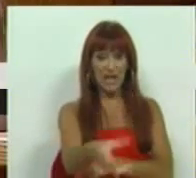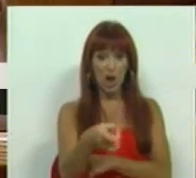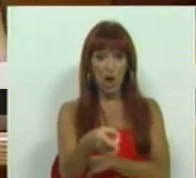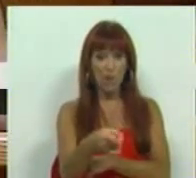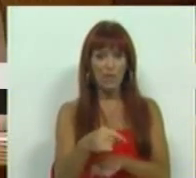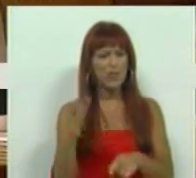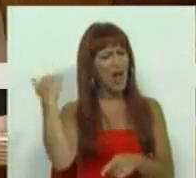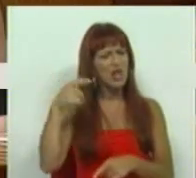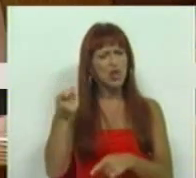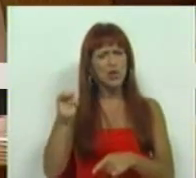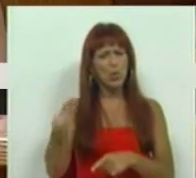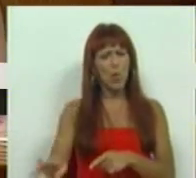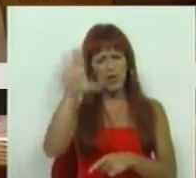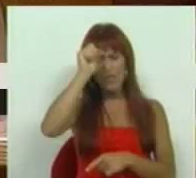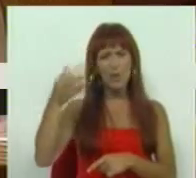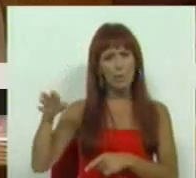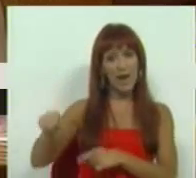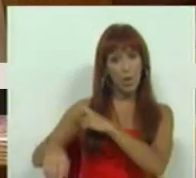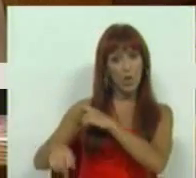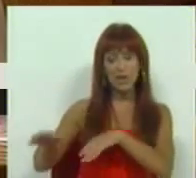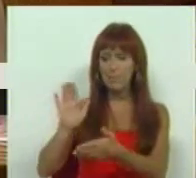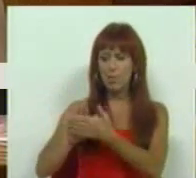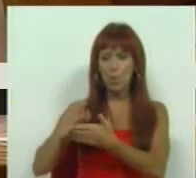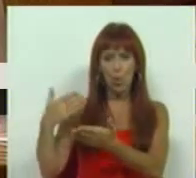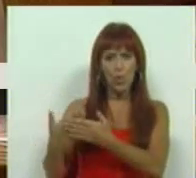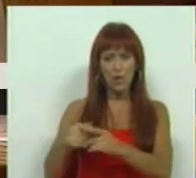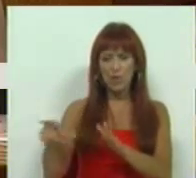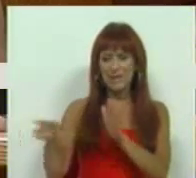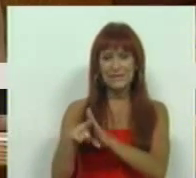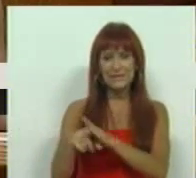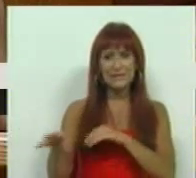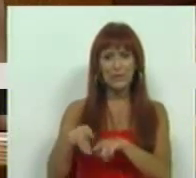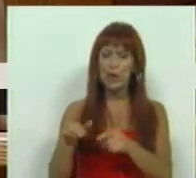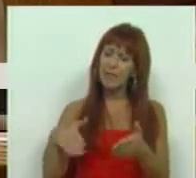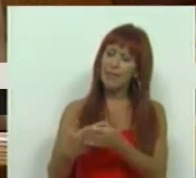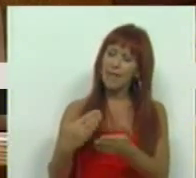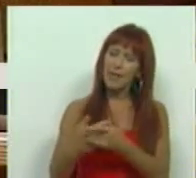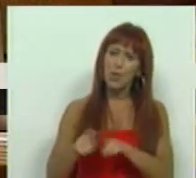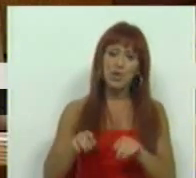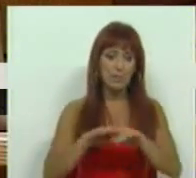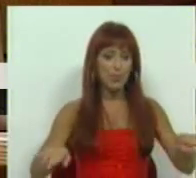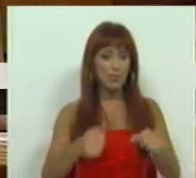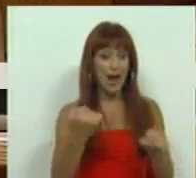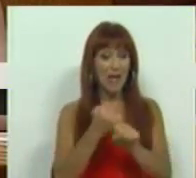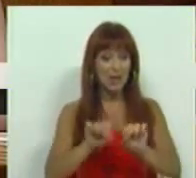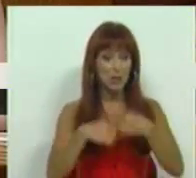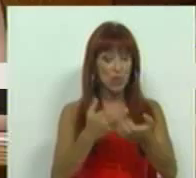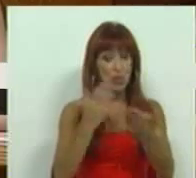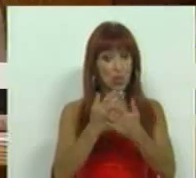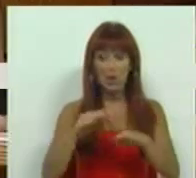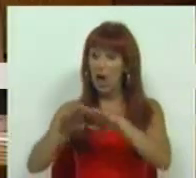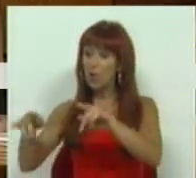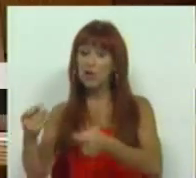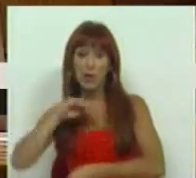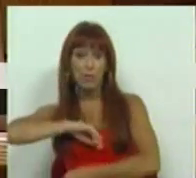2009, o então Governo do Partido Socialista fez publicar uma legislação que fazia corresponder os escalões da ação social escolar aos